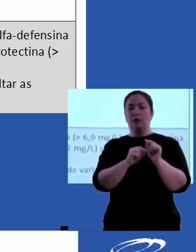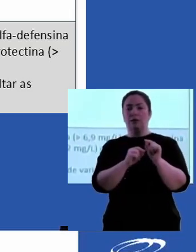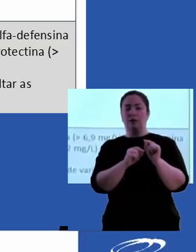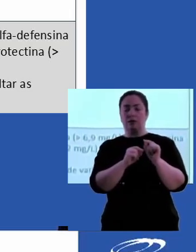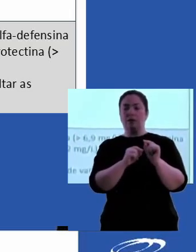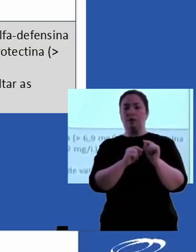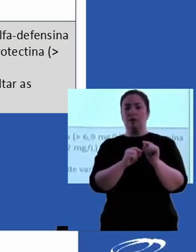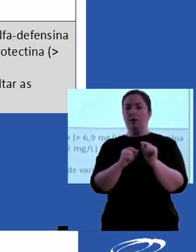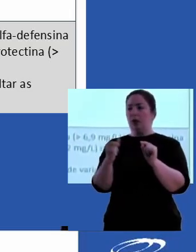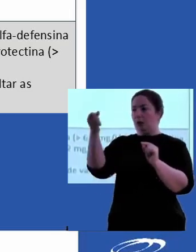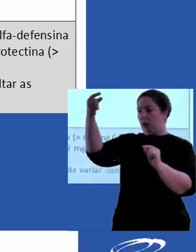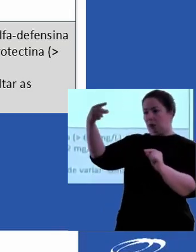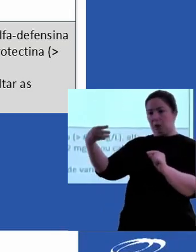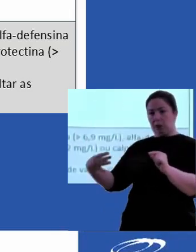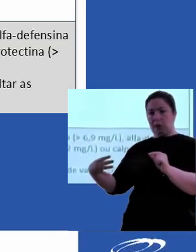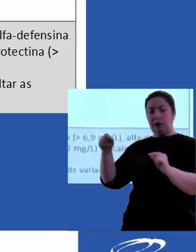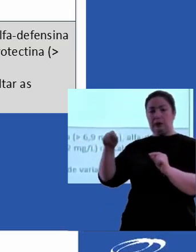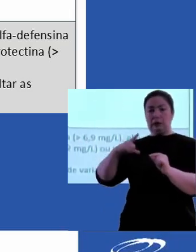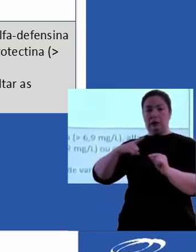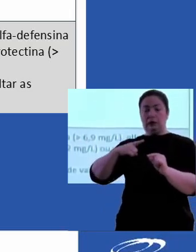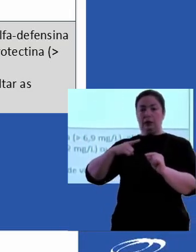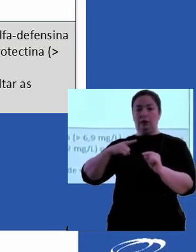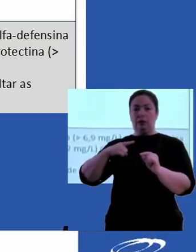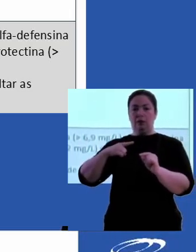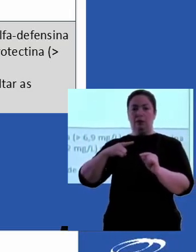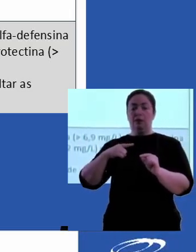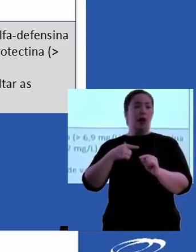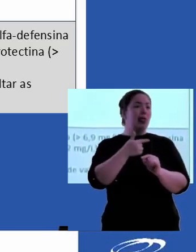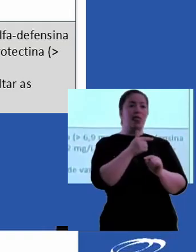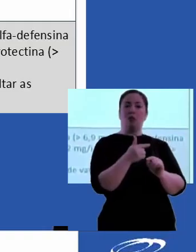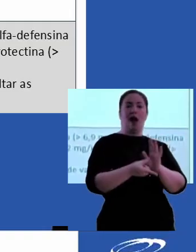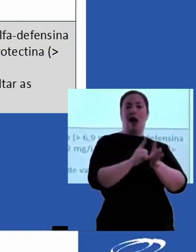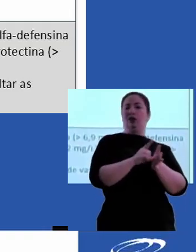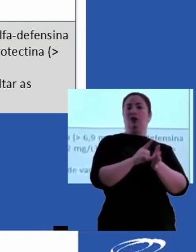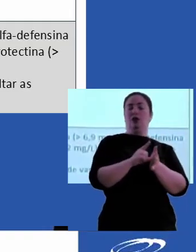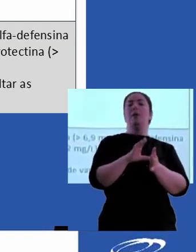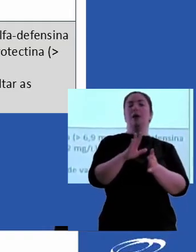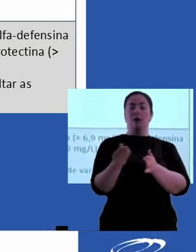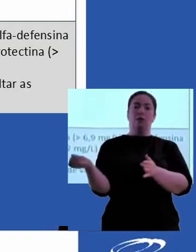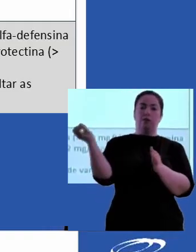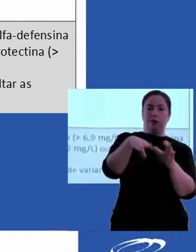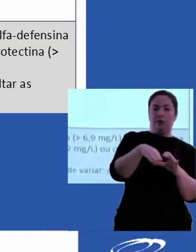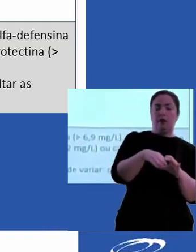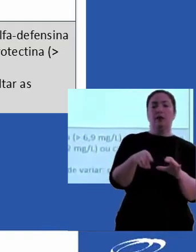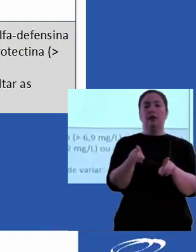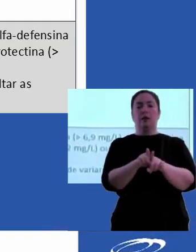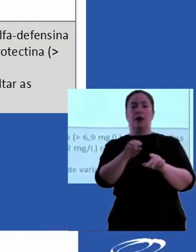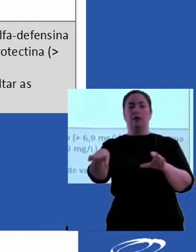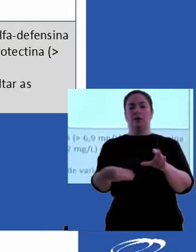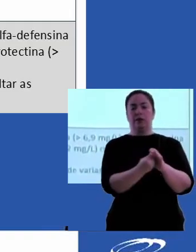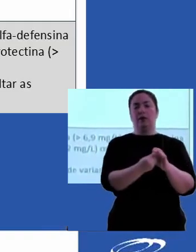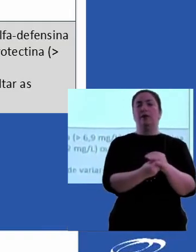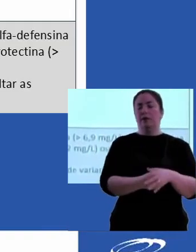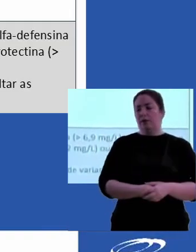estava presente antes. A calprotectina, que também não existia antes. Levando em consideração que esses pontos de corte